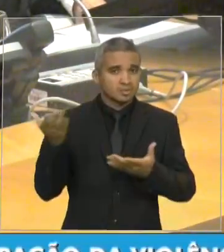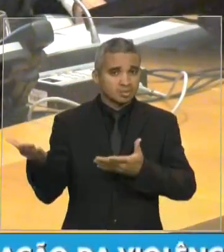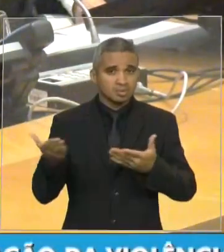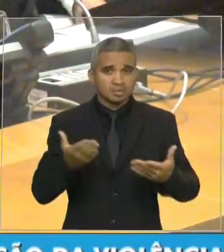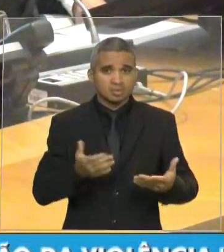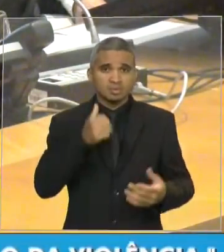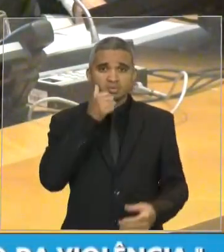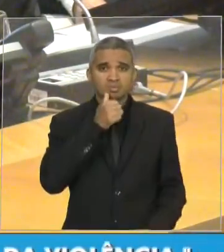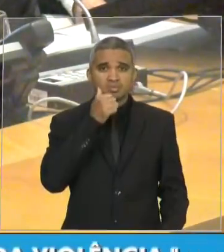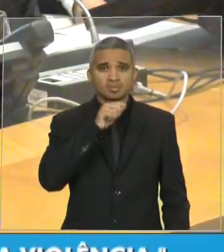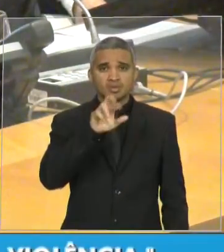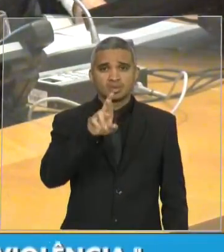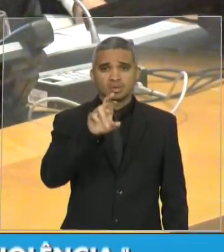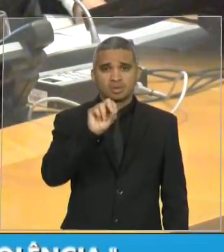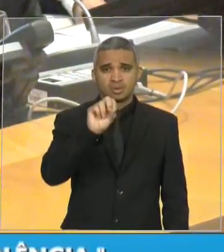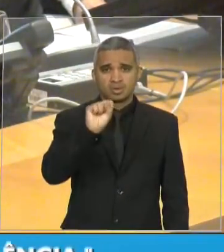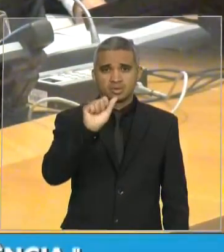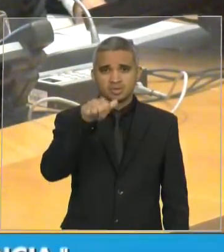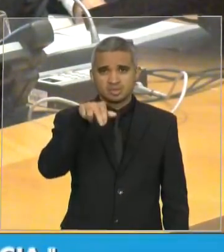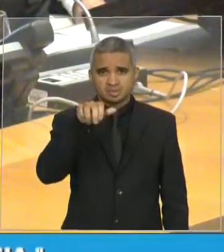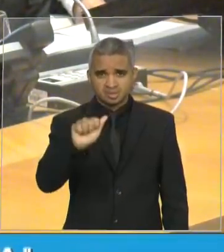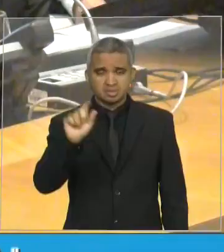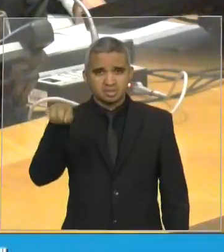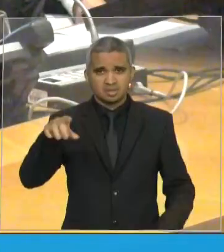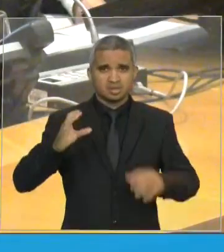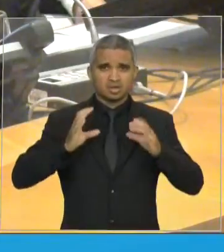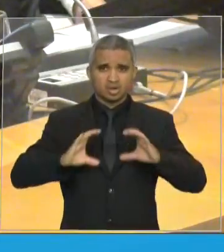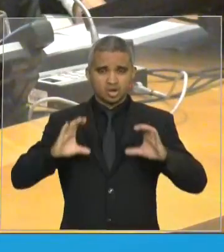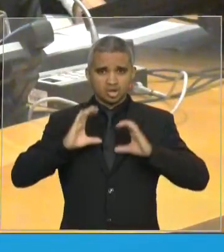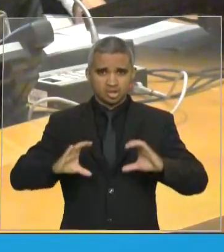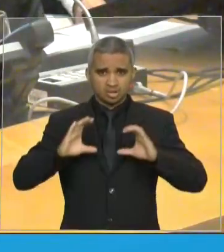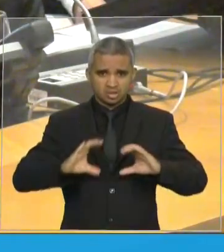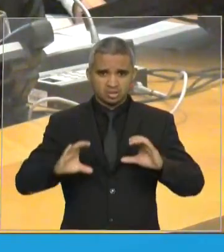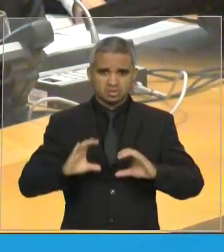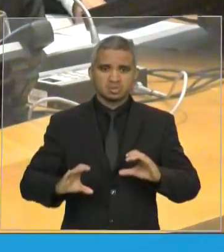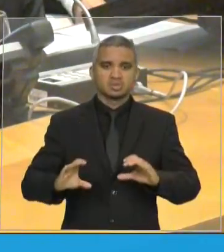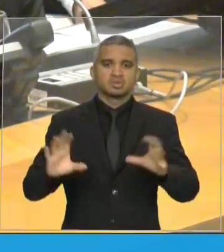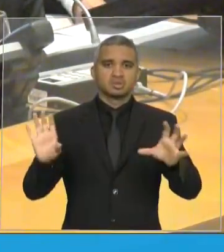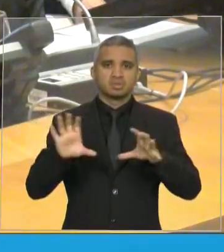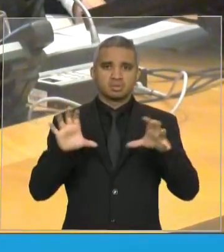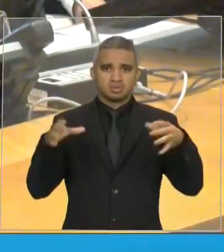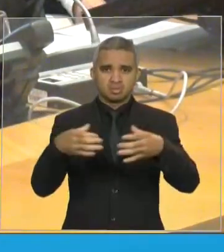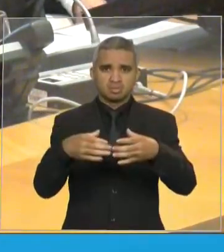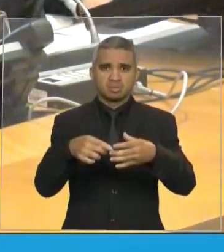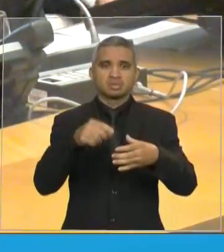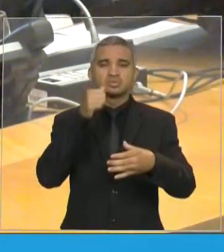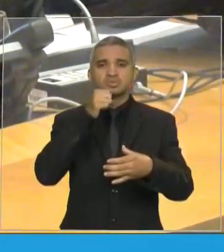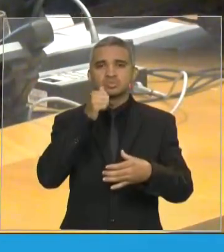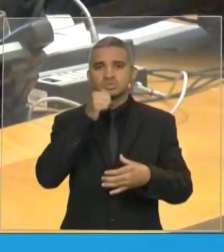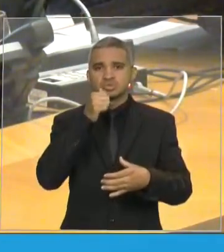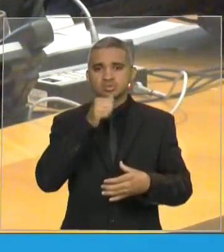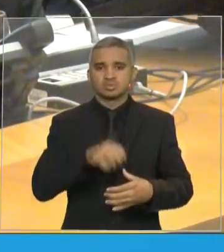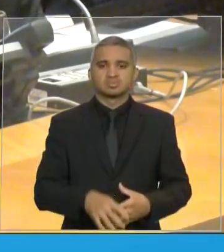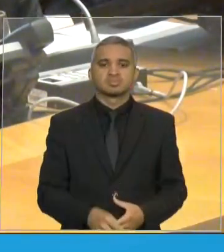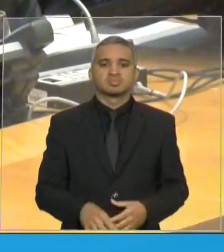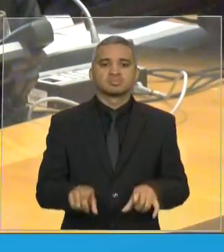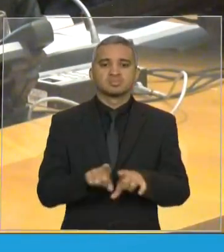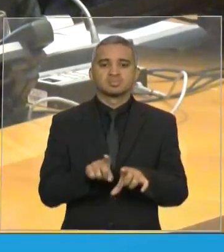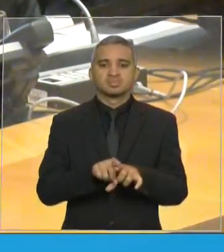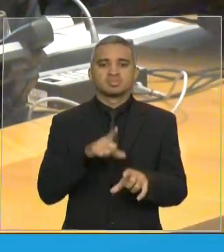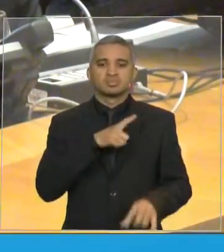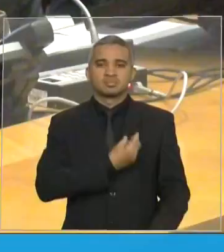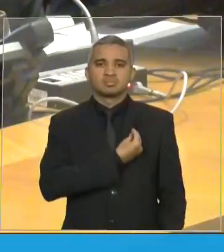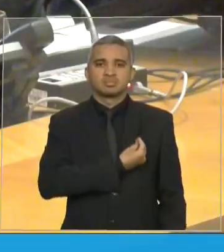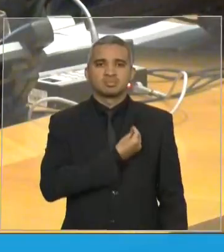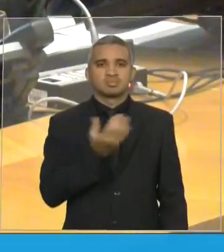Rosana Bordalo, que é coordenadora do Fórum Maranhense de Mulheres. Antes, porém, registro aqui a presença de Liane, do